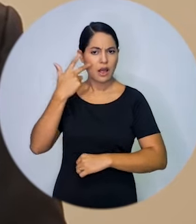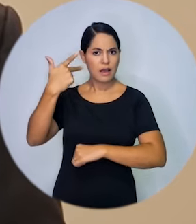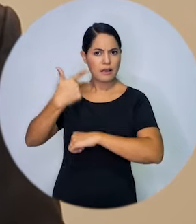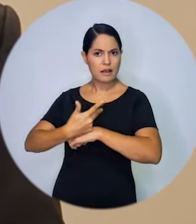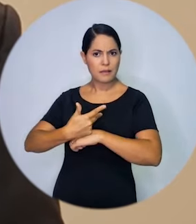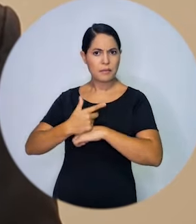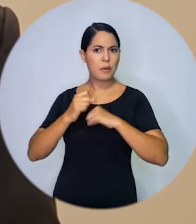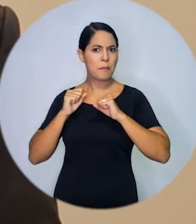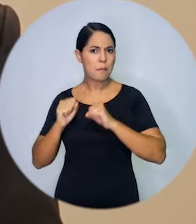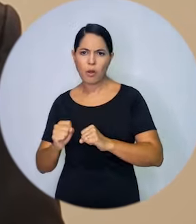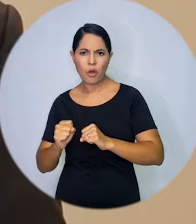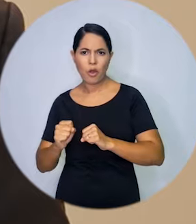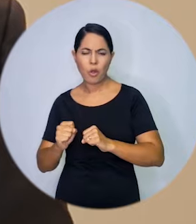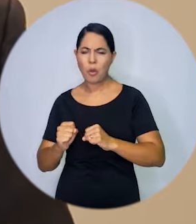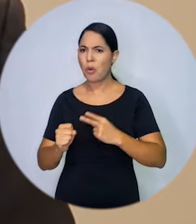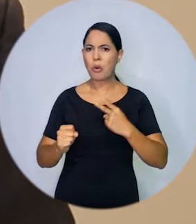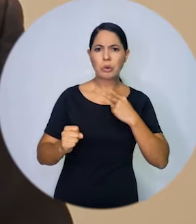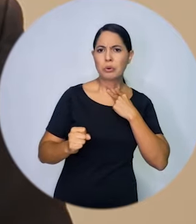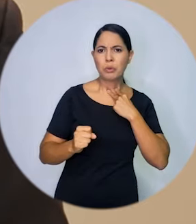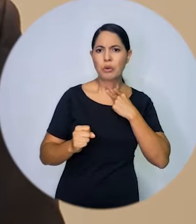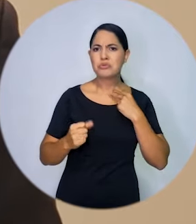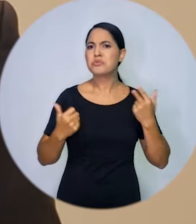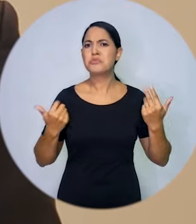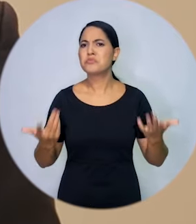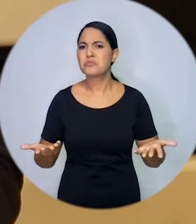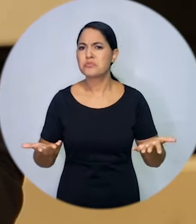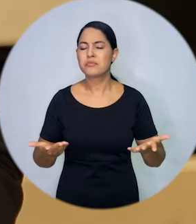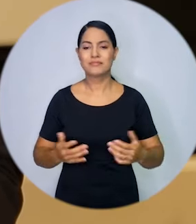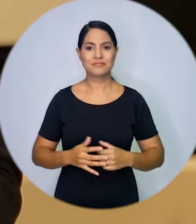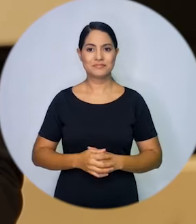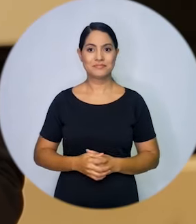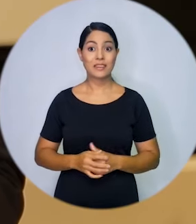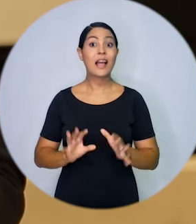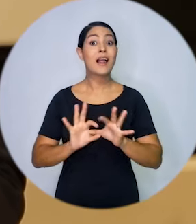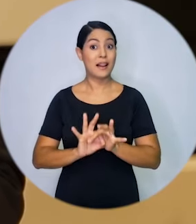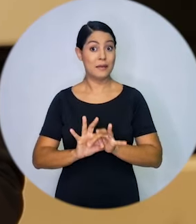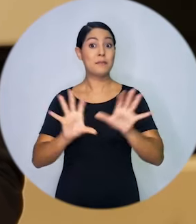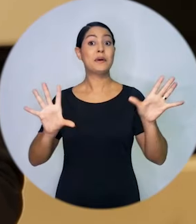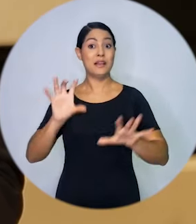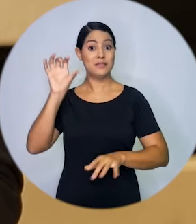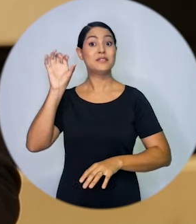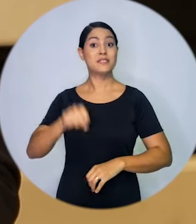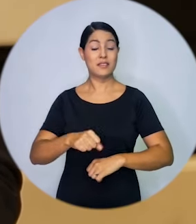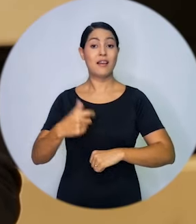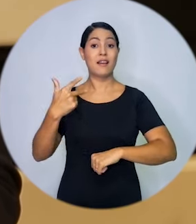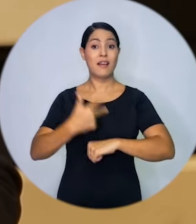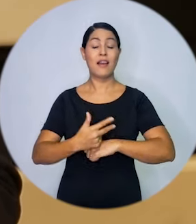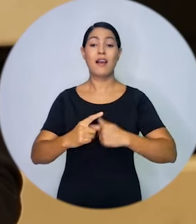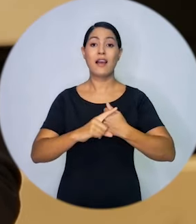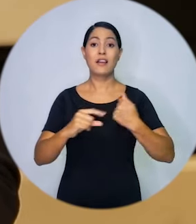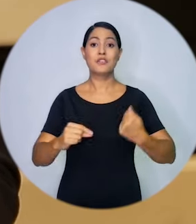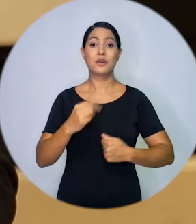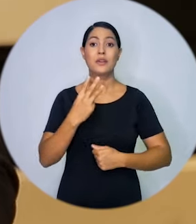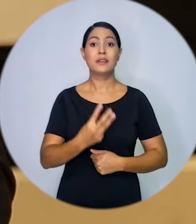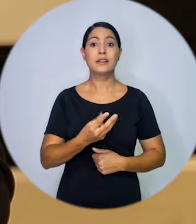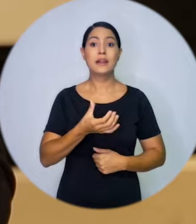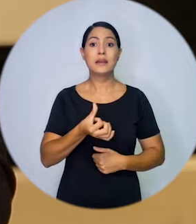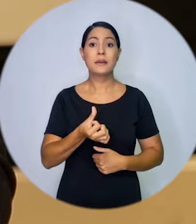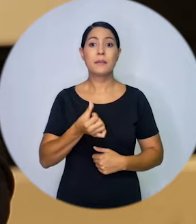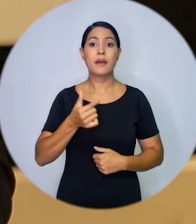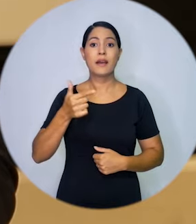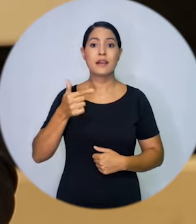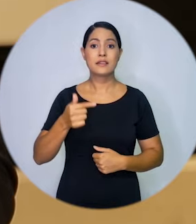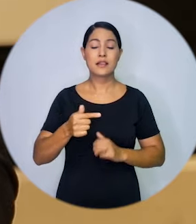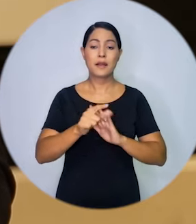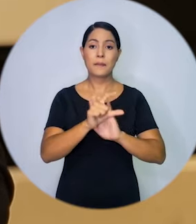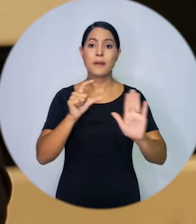seu celular, a sua câmera, para gravar audiências? Direto ao ponto, a gravação é permitida pelo artigo